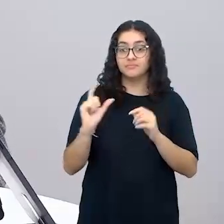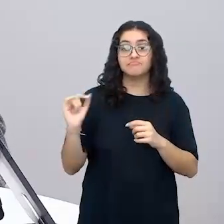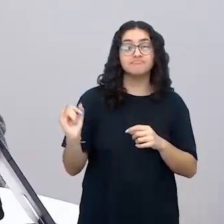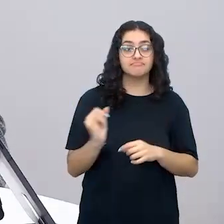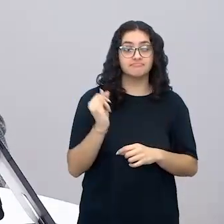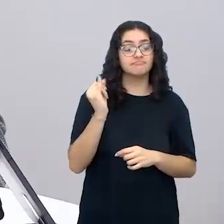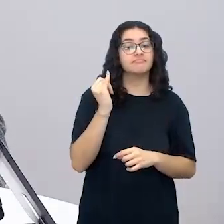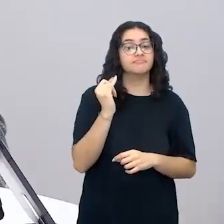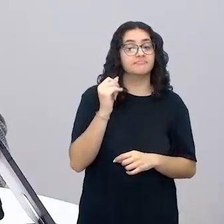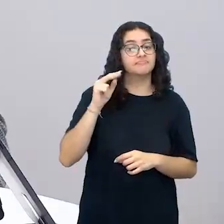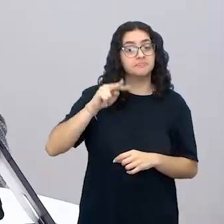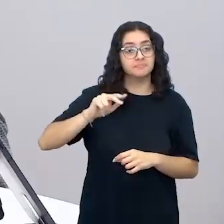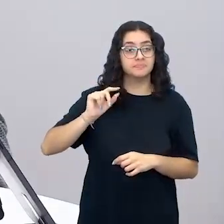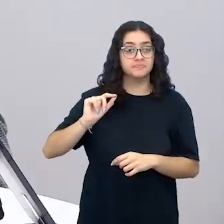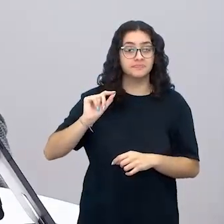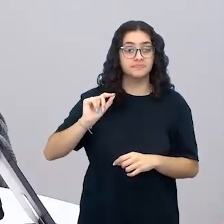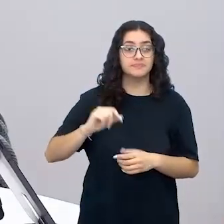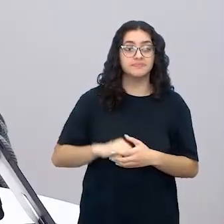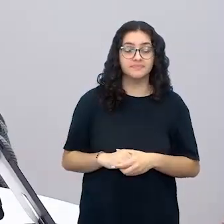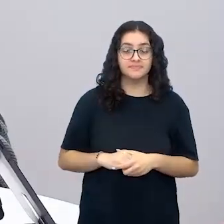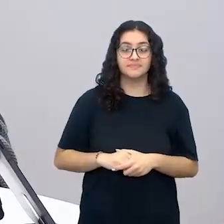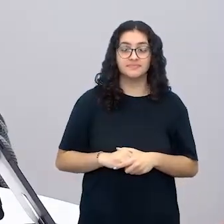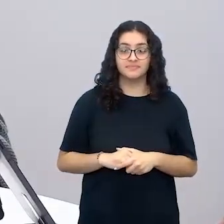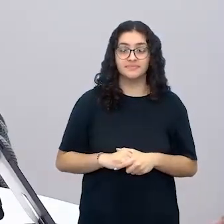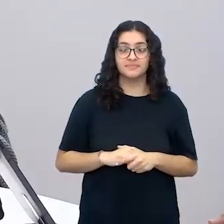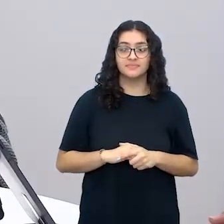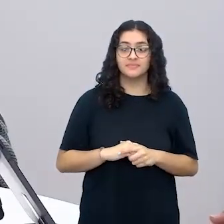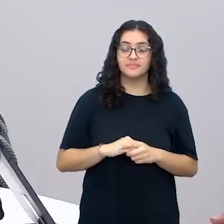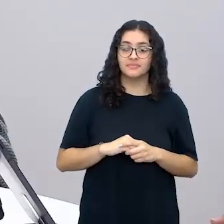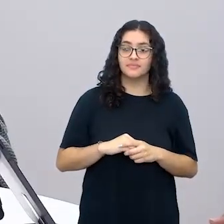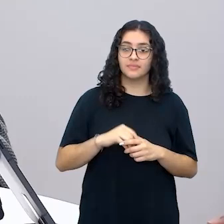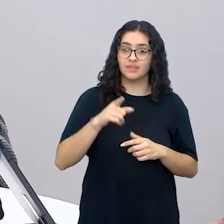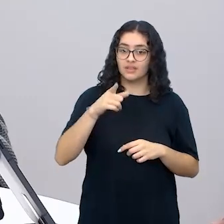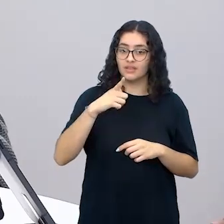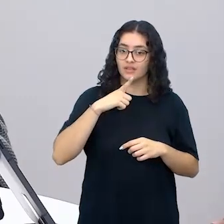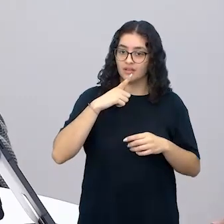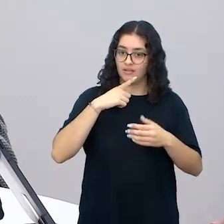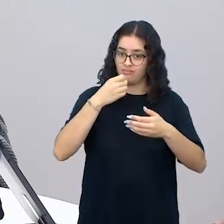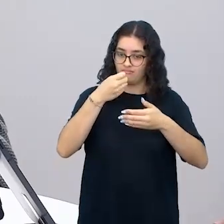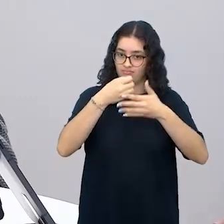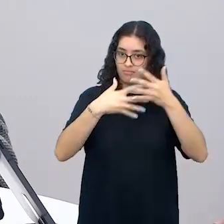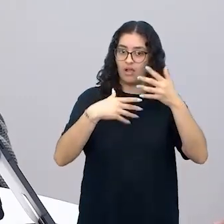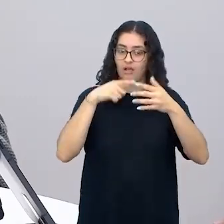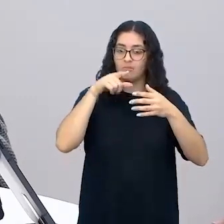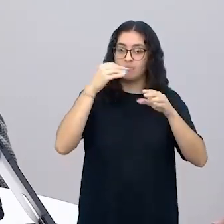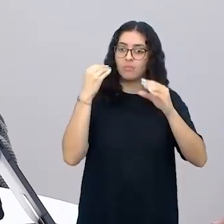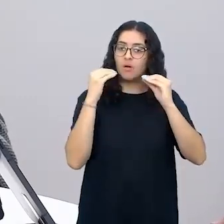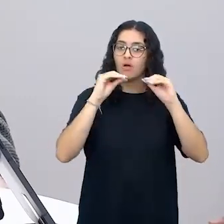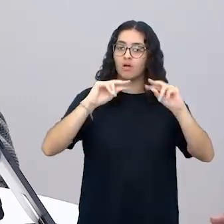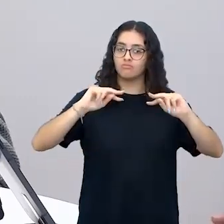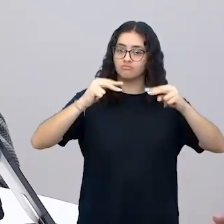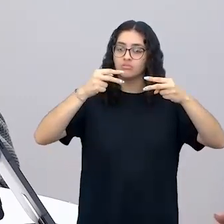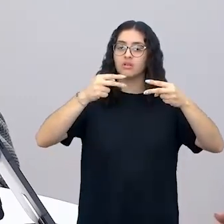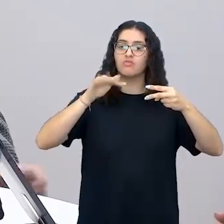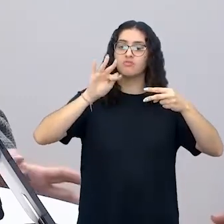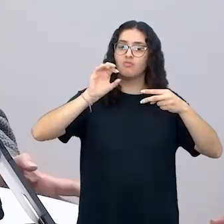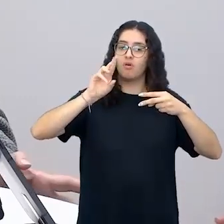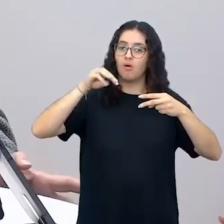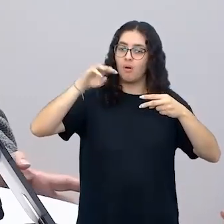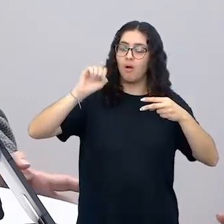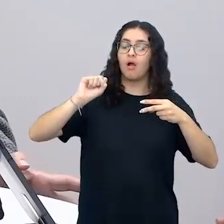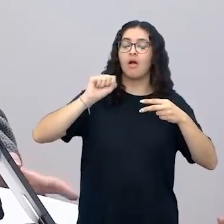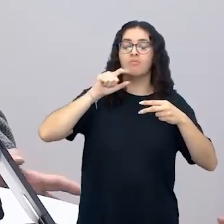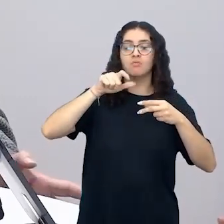importante aí para vocês, um formulário de interação com a rede, é um Forms que